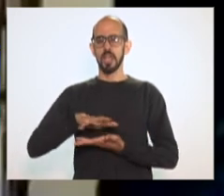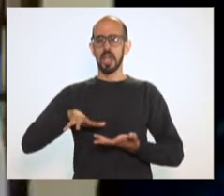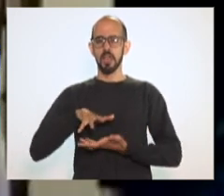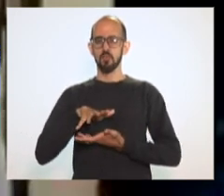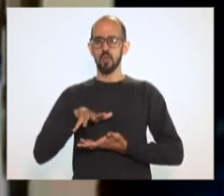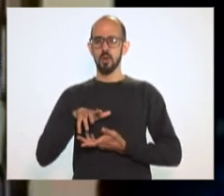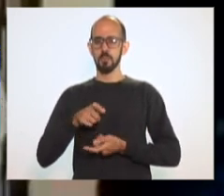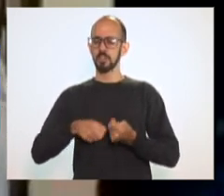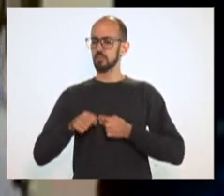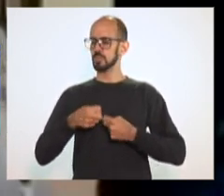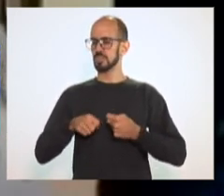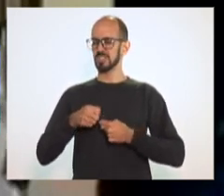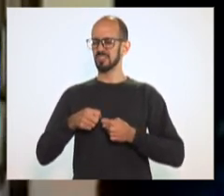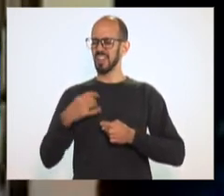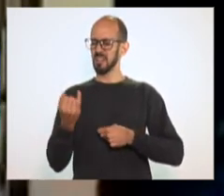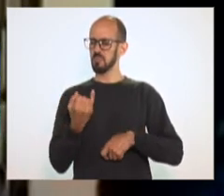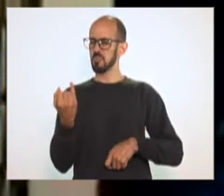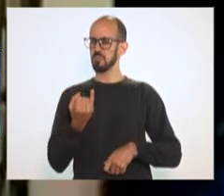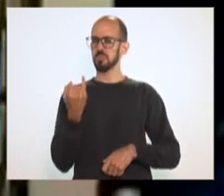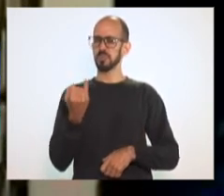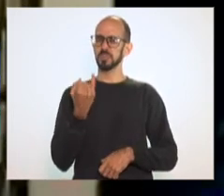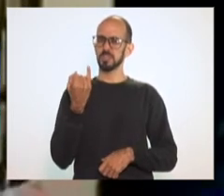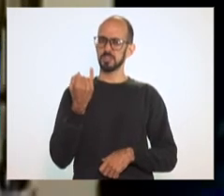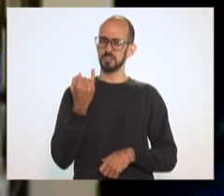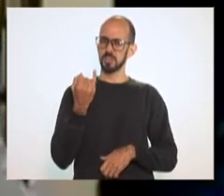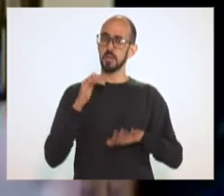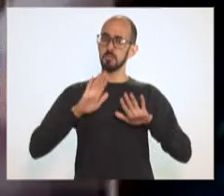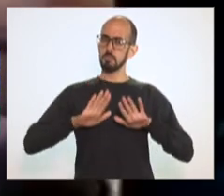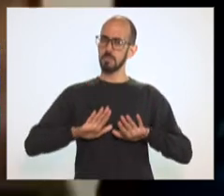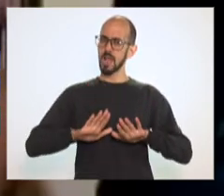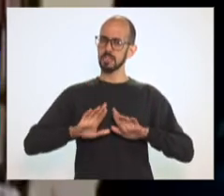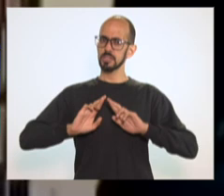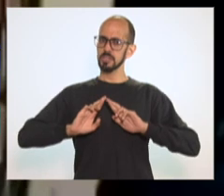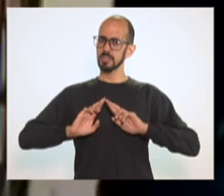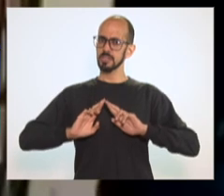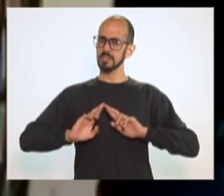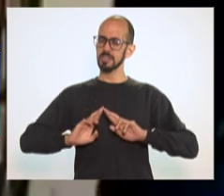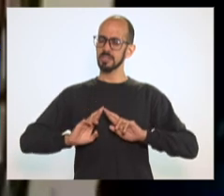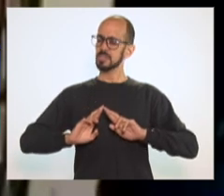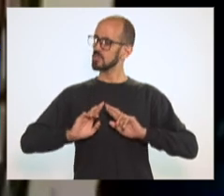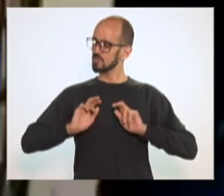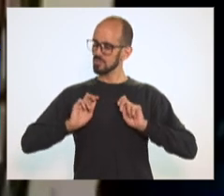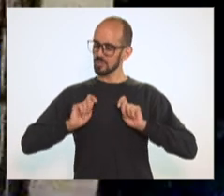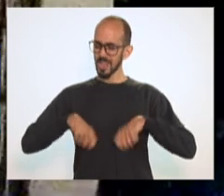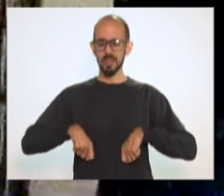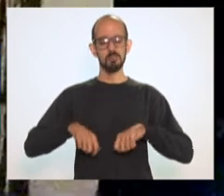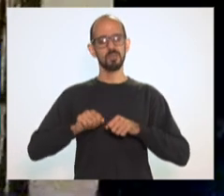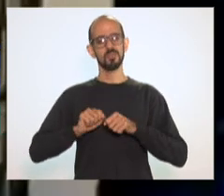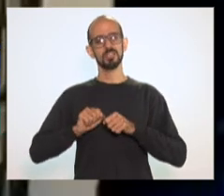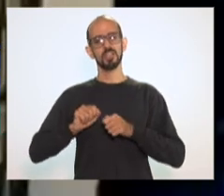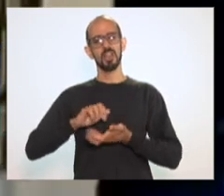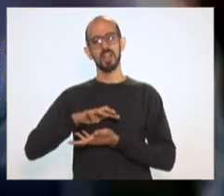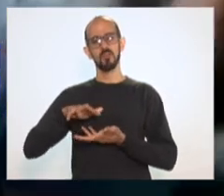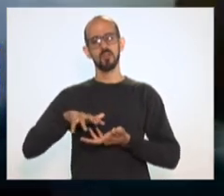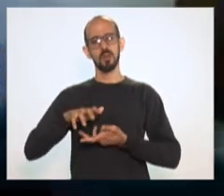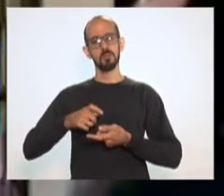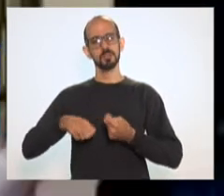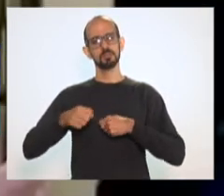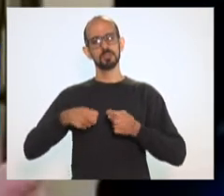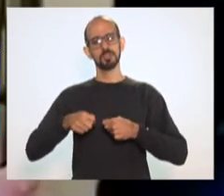fundamental mas não se faz a reforma administrativa porque fica tudo muito